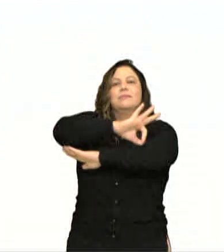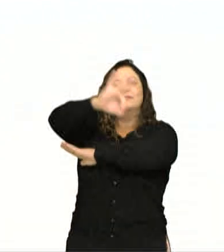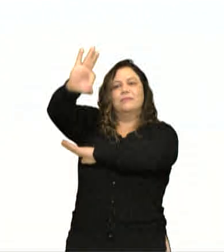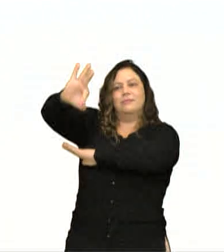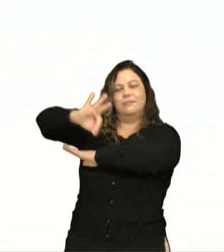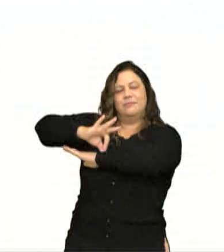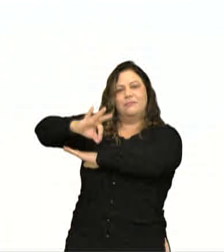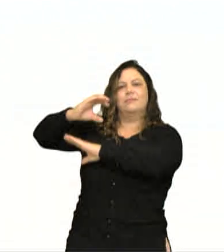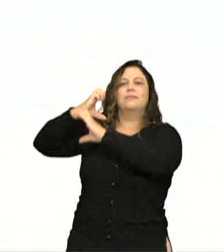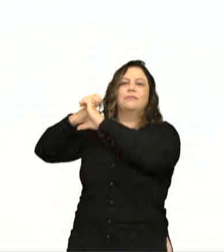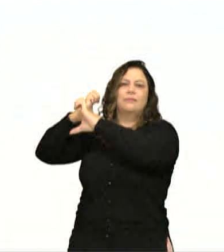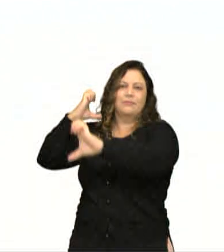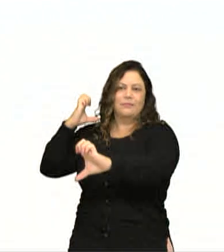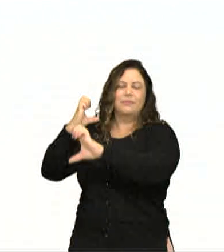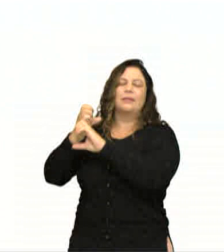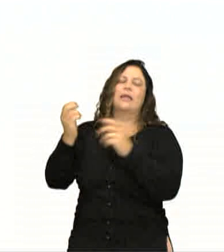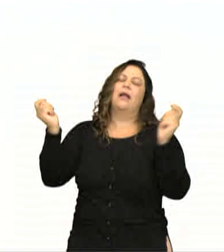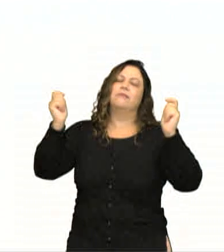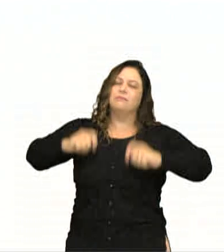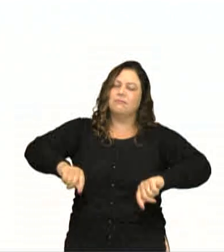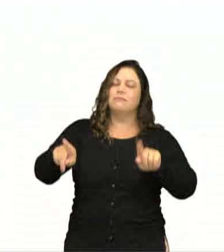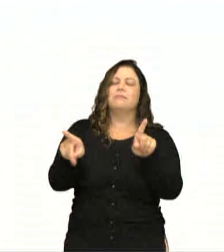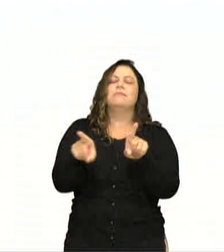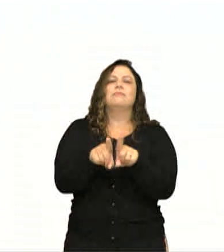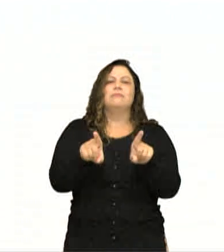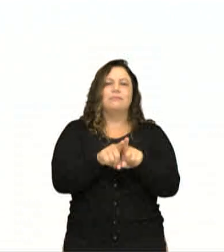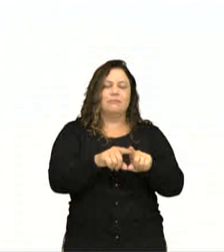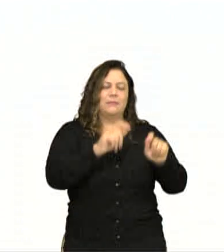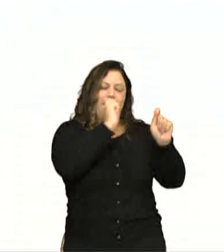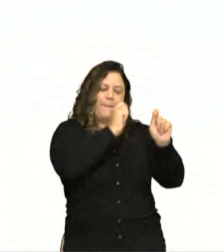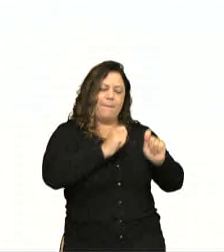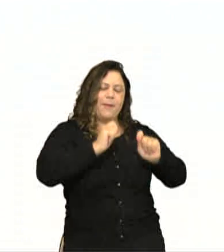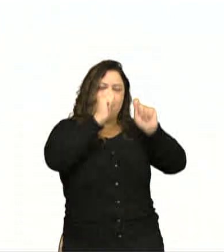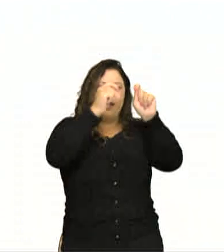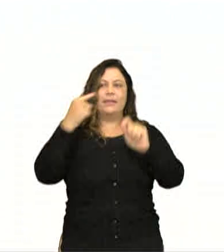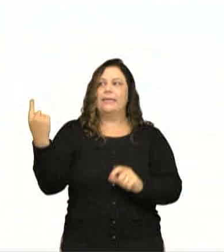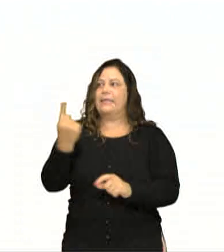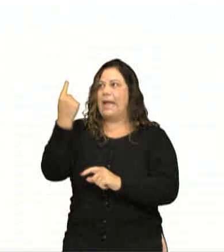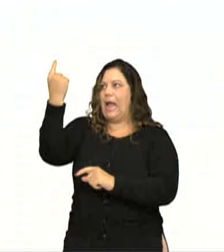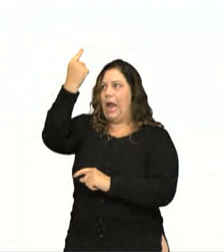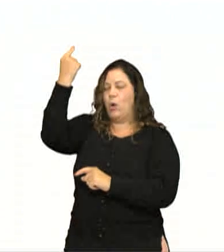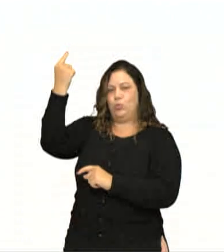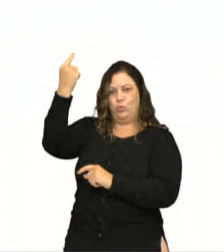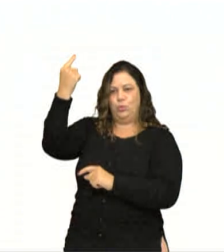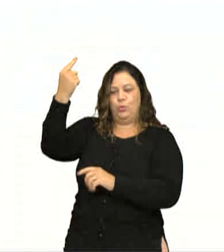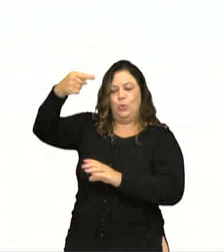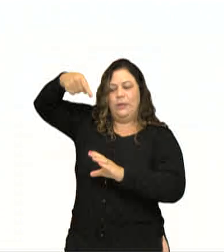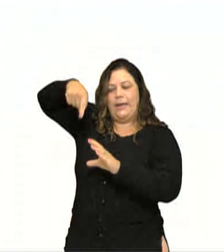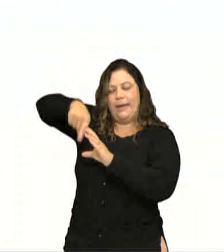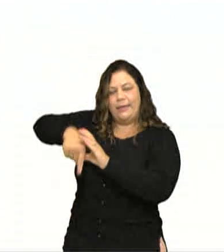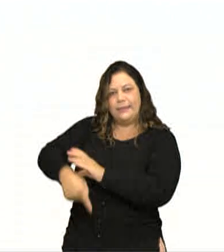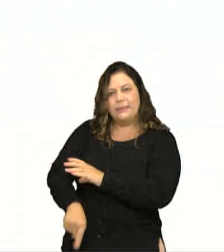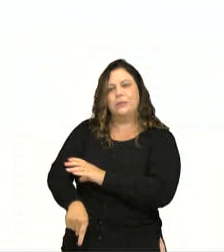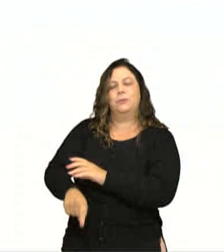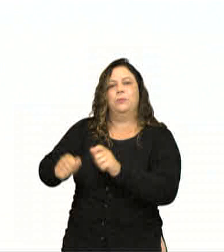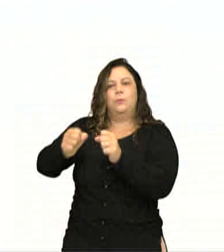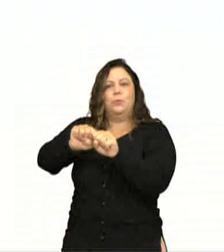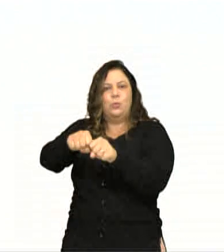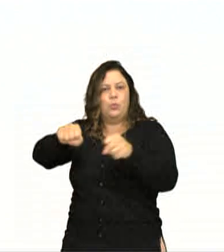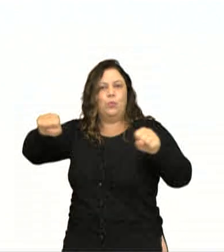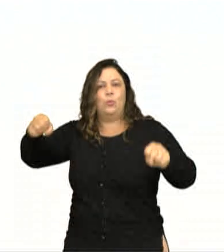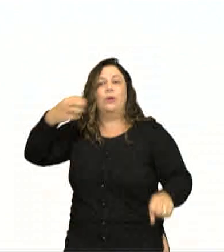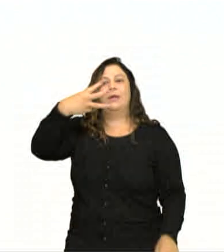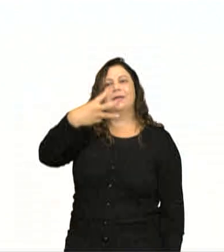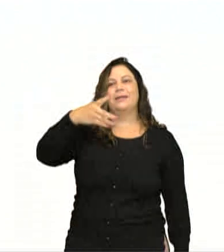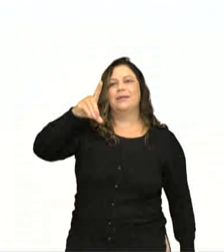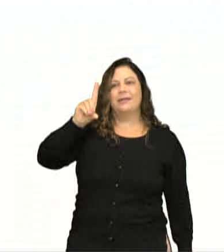obra tridimensional. Por quê? Porque para ser tridimensional tem que ter altura, largura e profundidade, né? Então, a gente consegue observar que